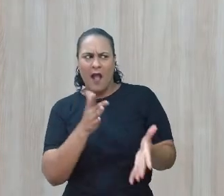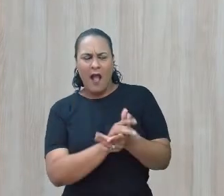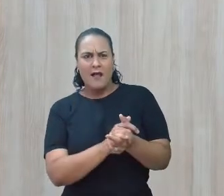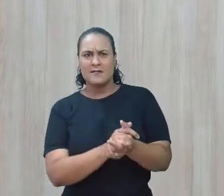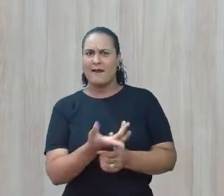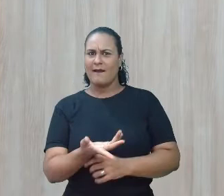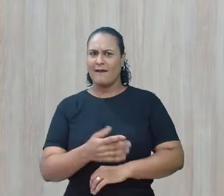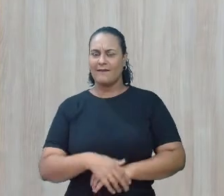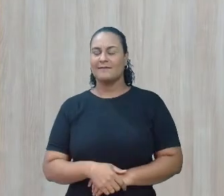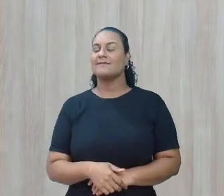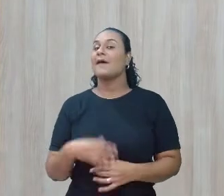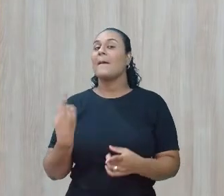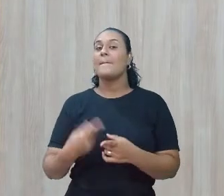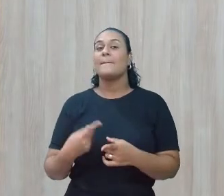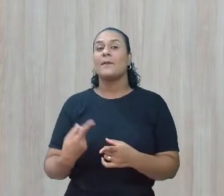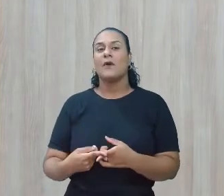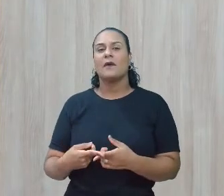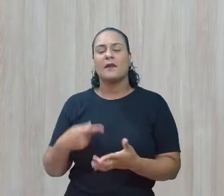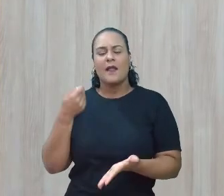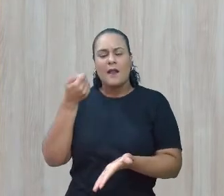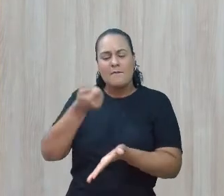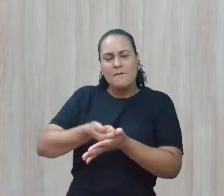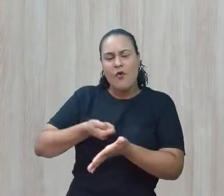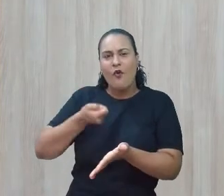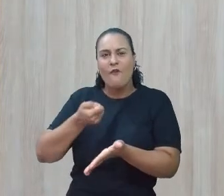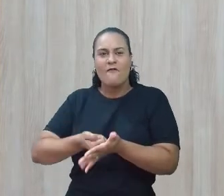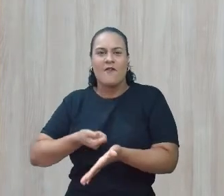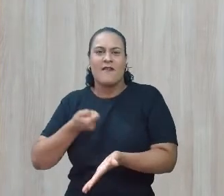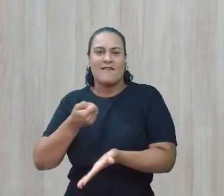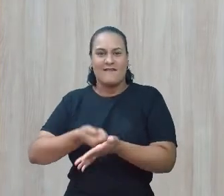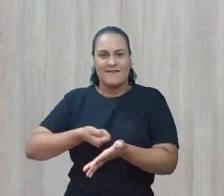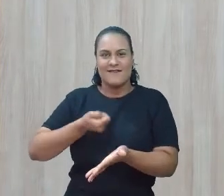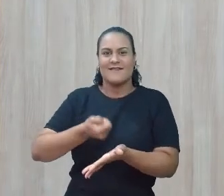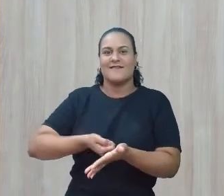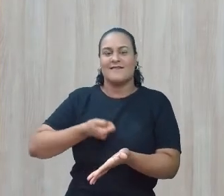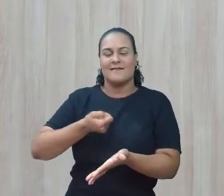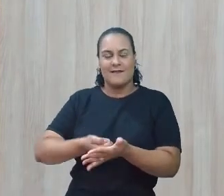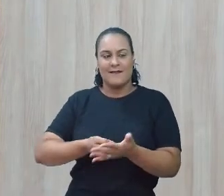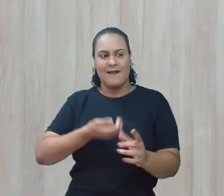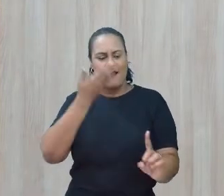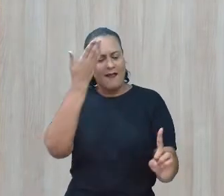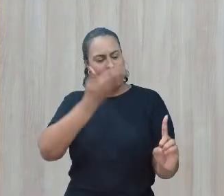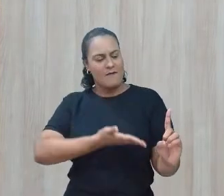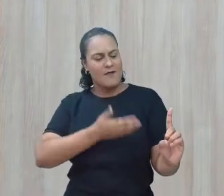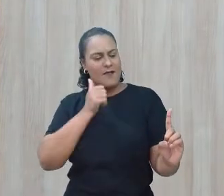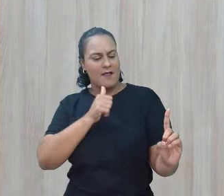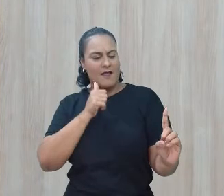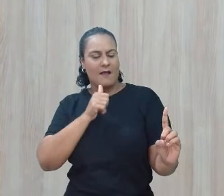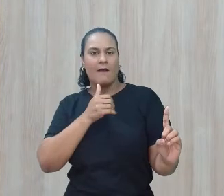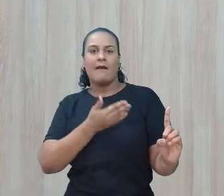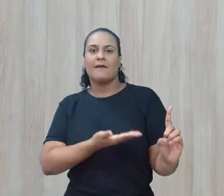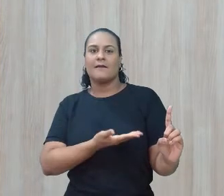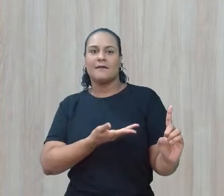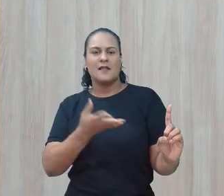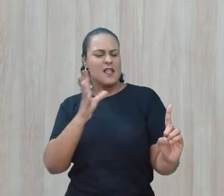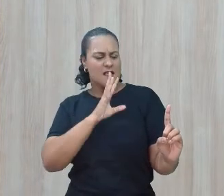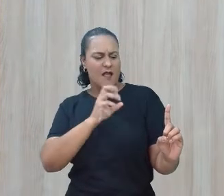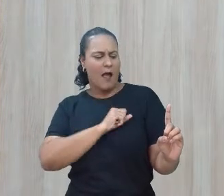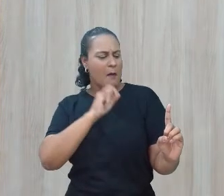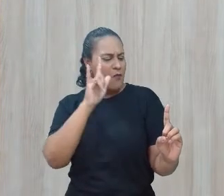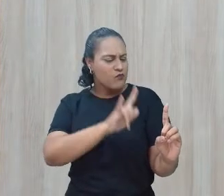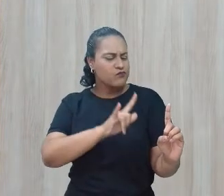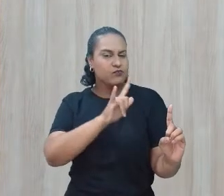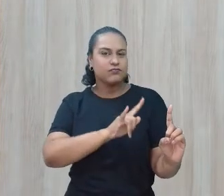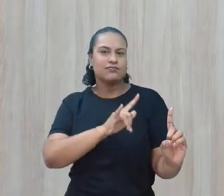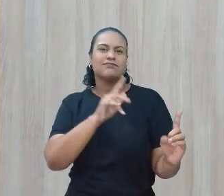Porque ele persuade, ele convence a mulher amada de que ela é amada. E que